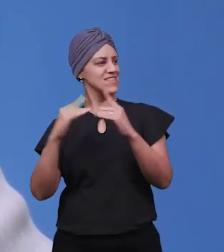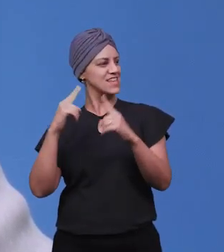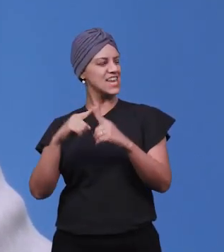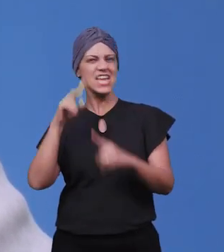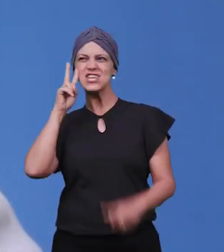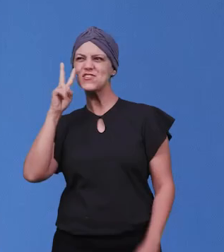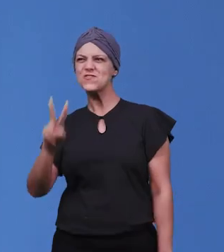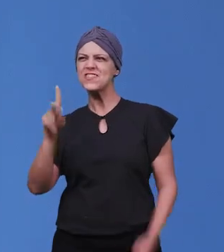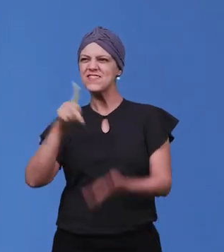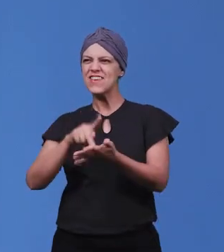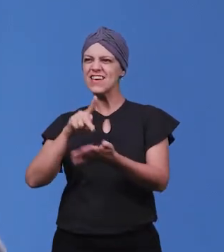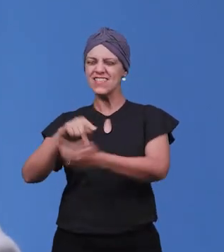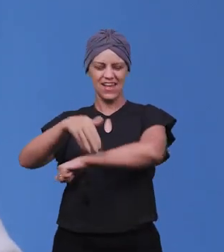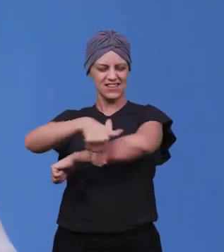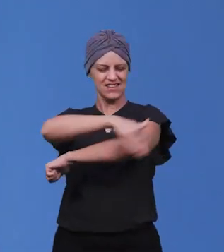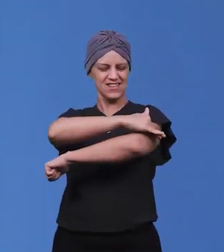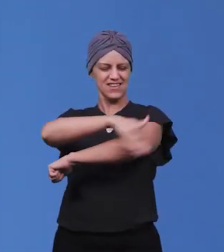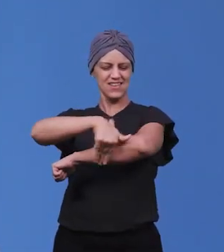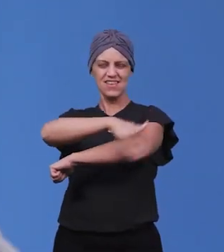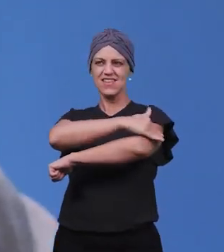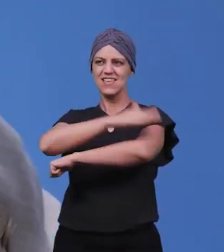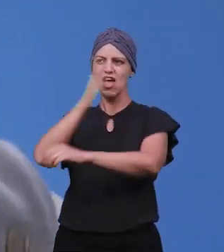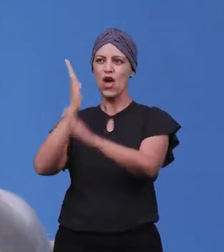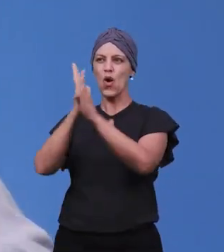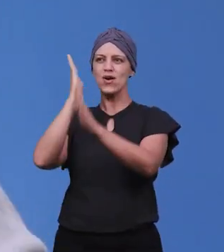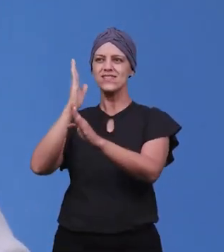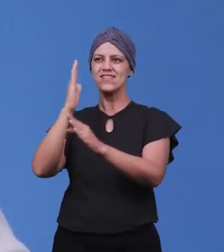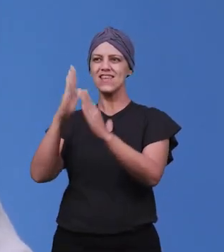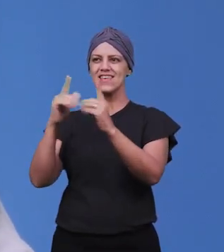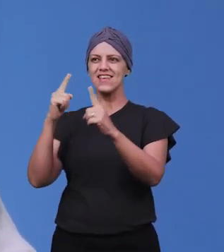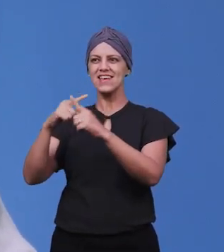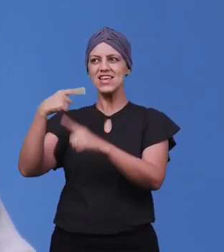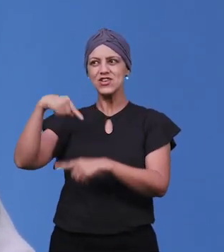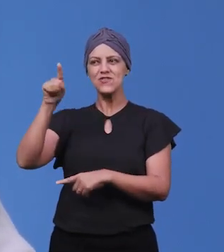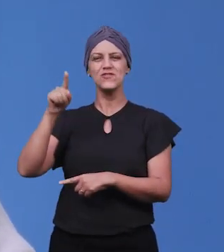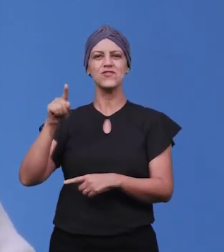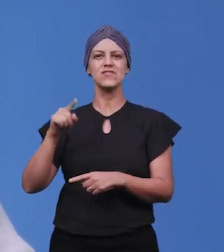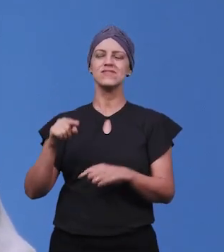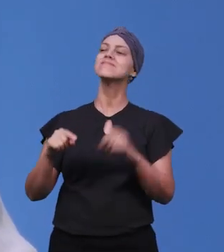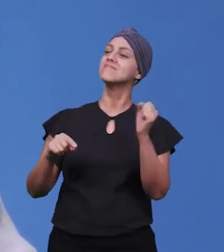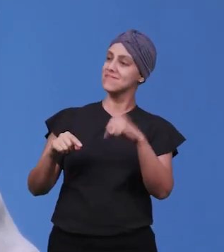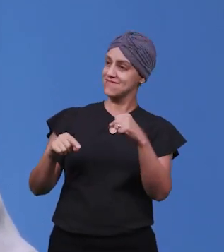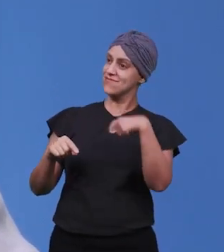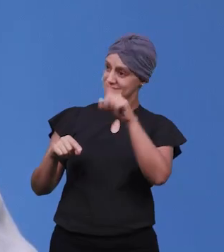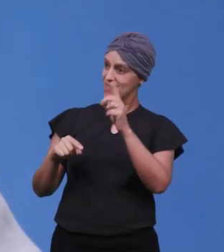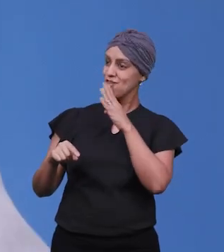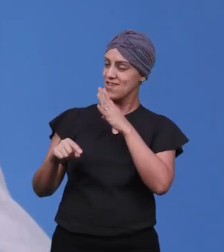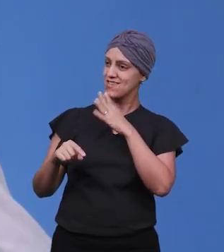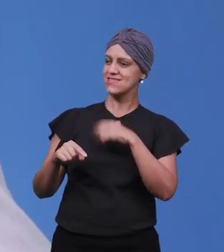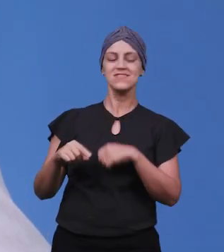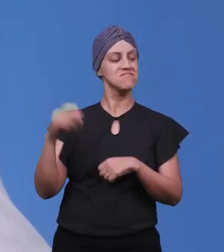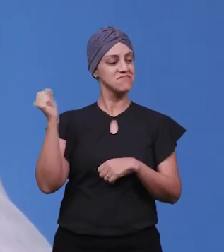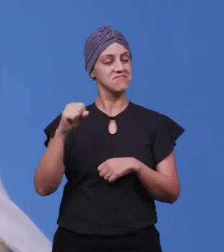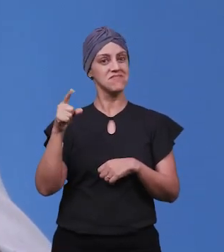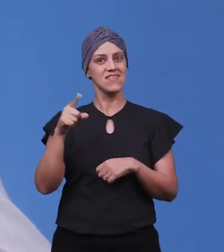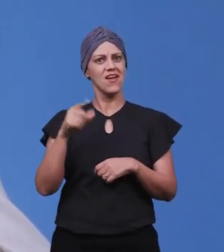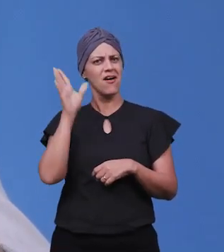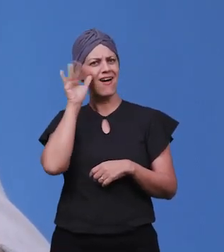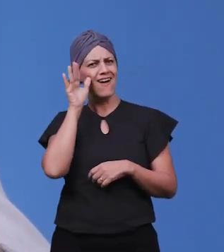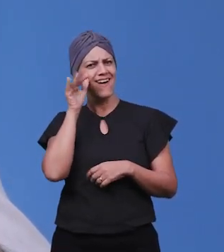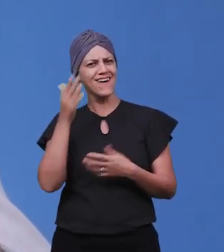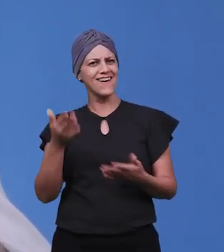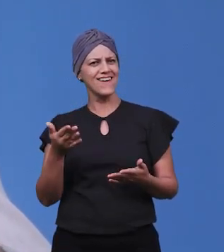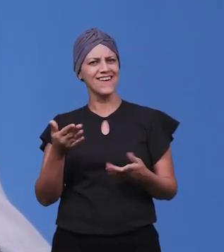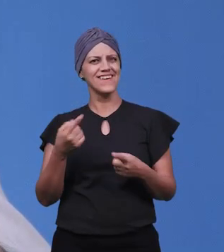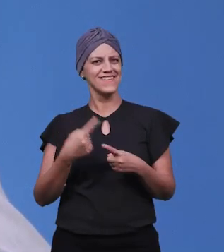lá na frente da igreja, eu vi ela fica de esquina, a igrejinha muito bonitinha, pequenininha de esquina. Eu falei, então você viu que tem igreja. E eu achei assim,